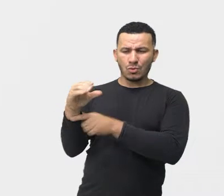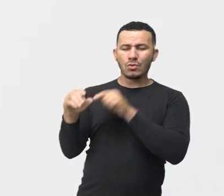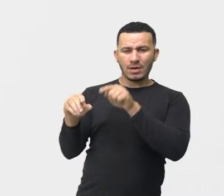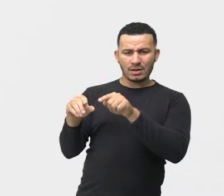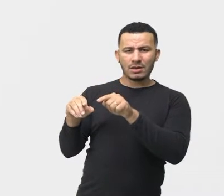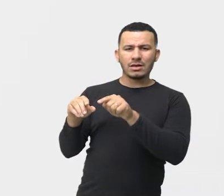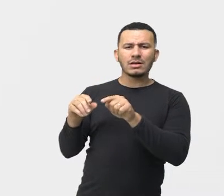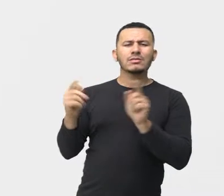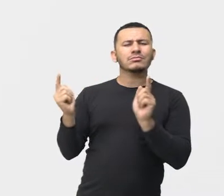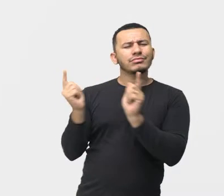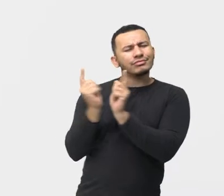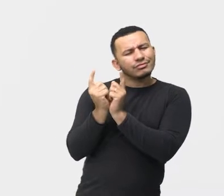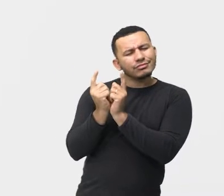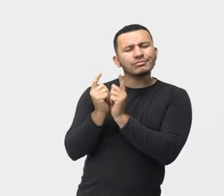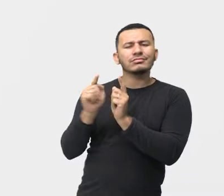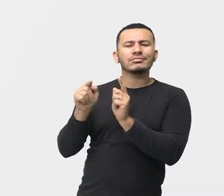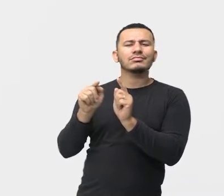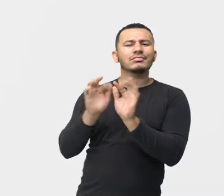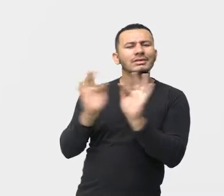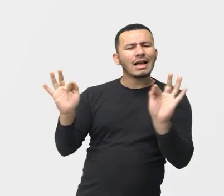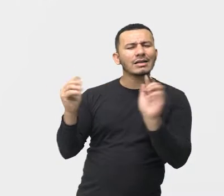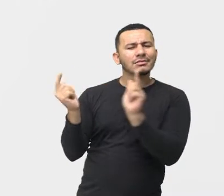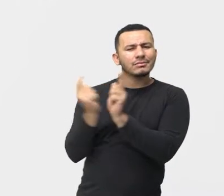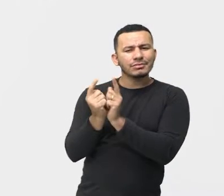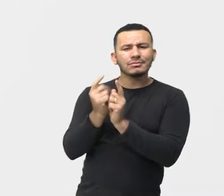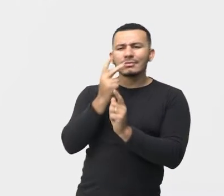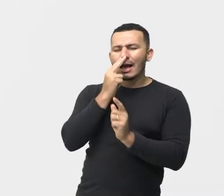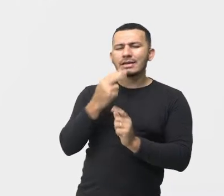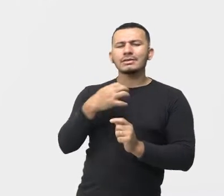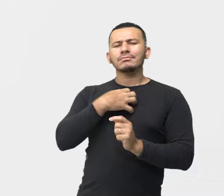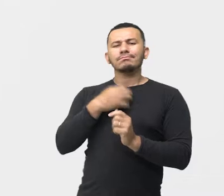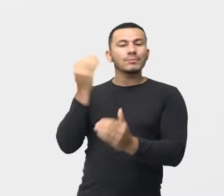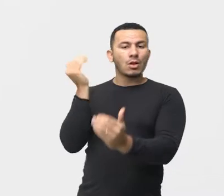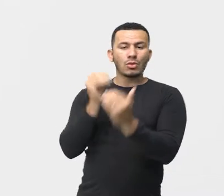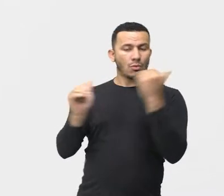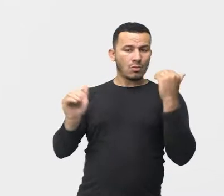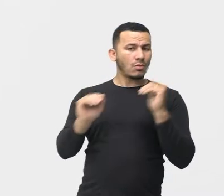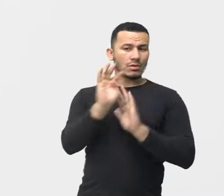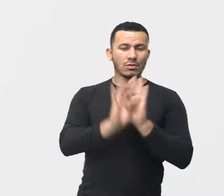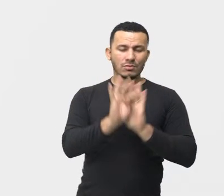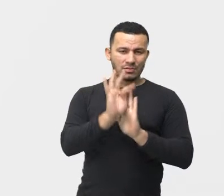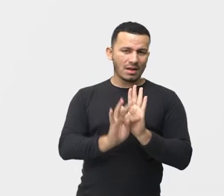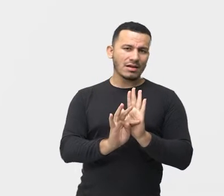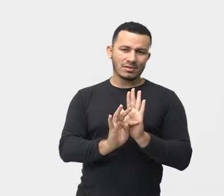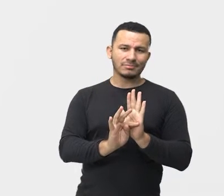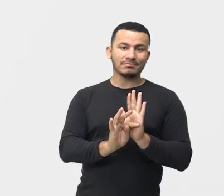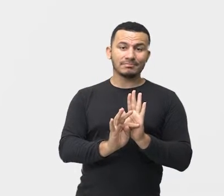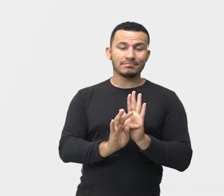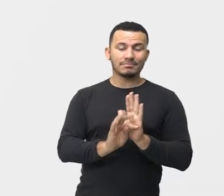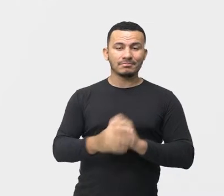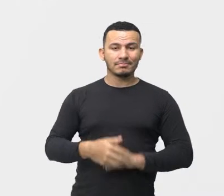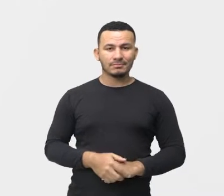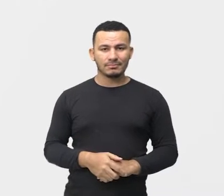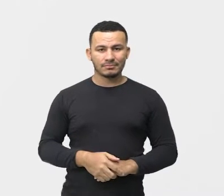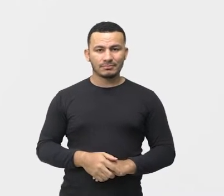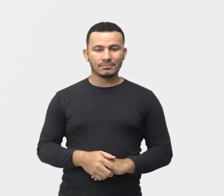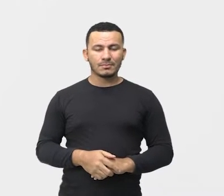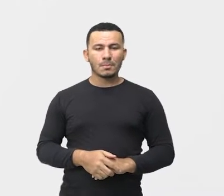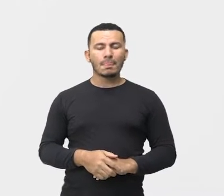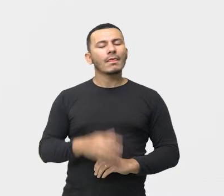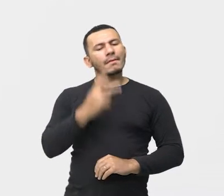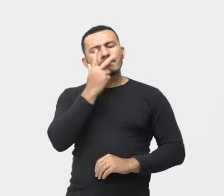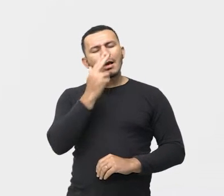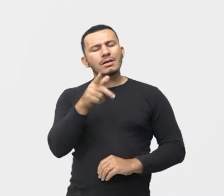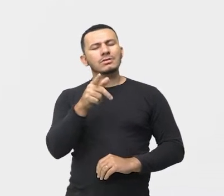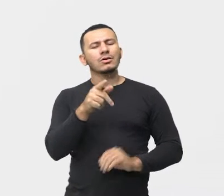de pergunta, mostra que ele não concorda tanto com o que o texto diz, com o